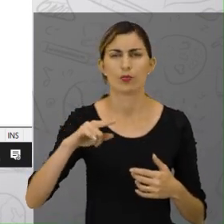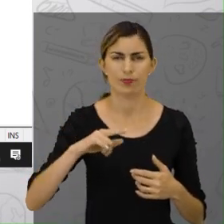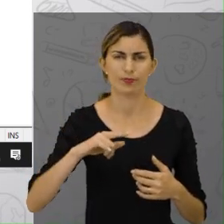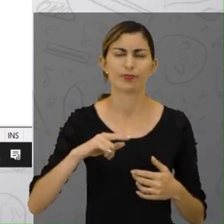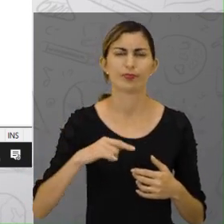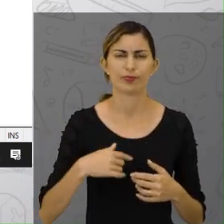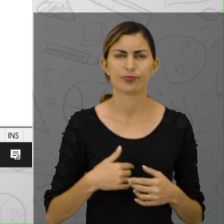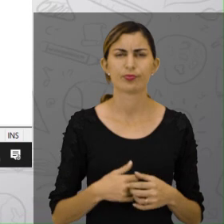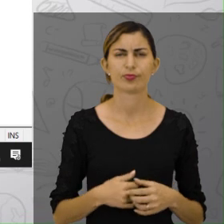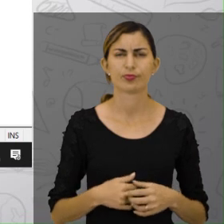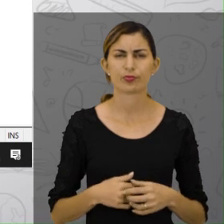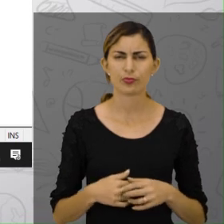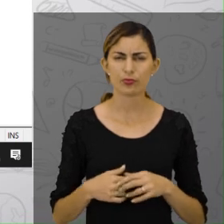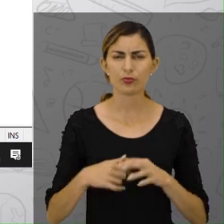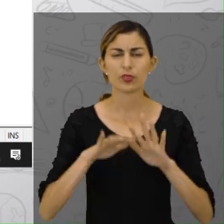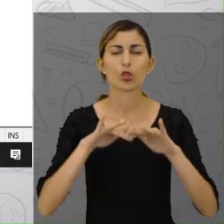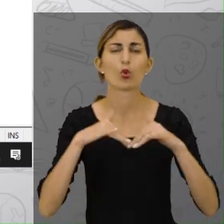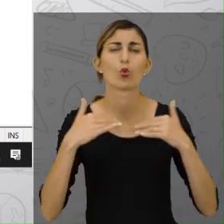imposta é a seguinte.